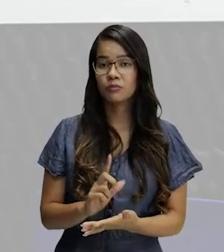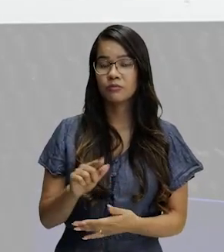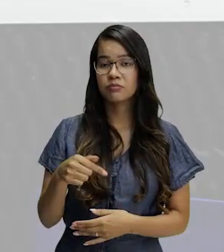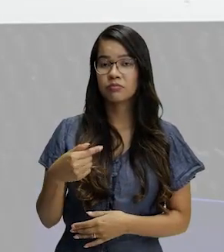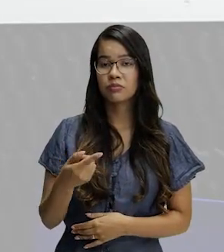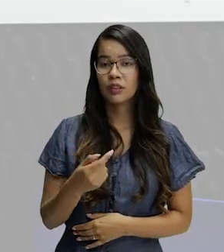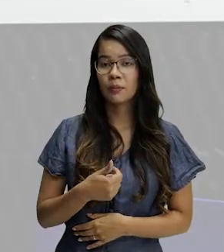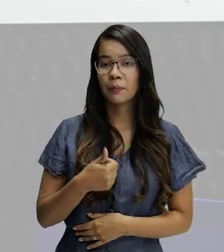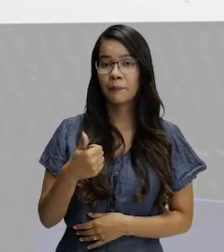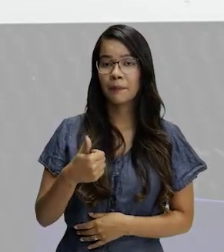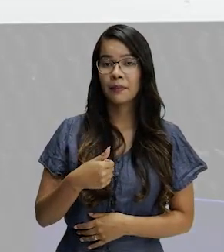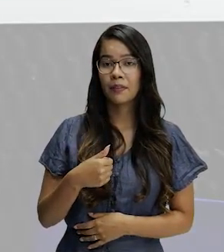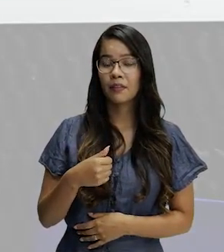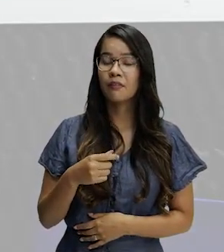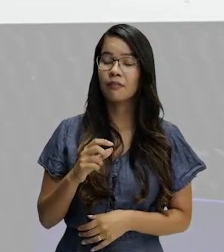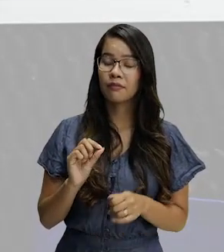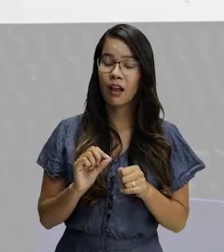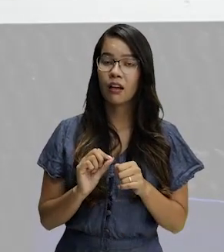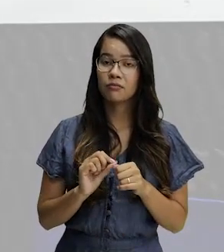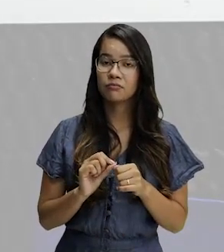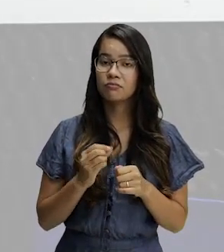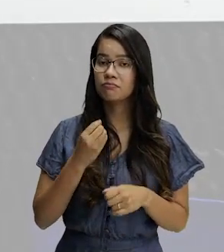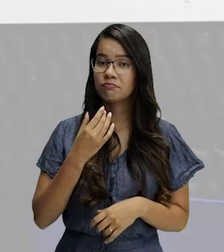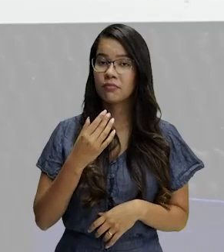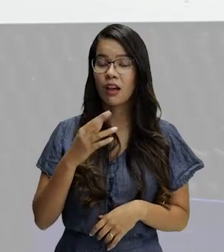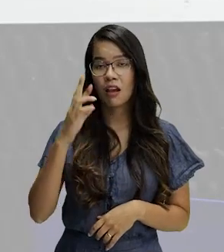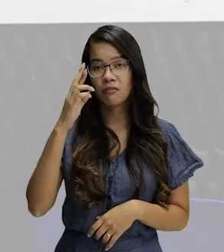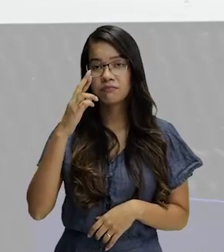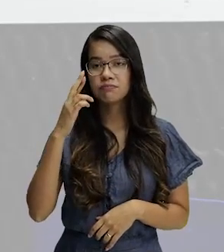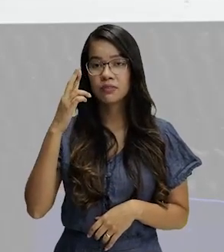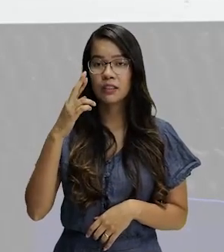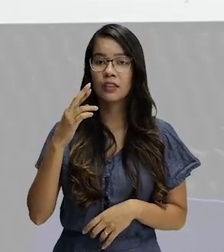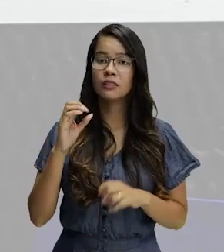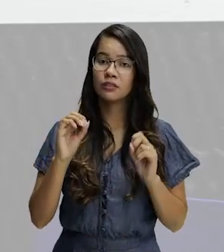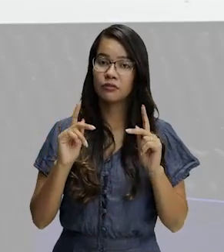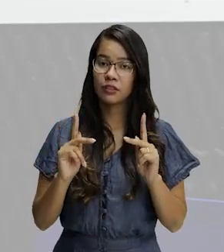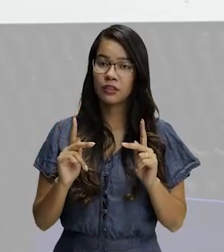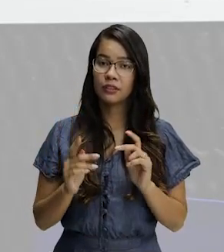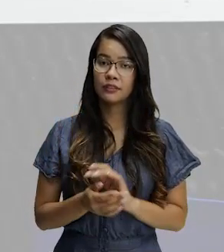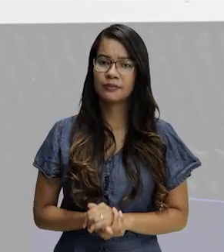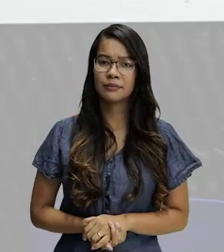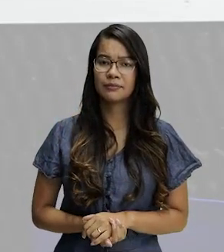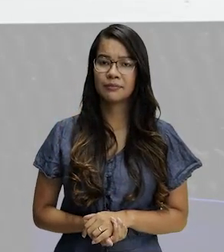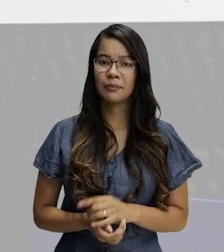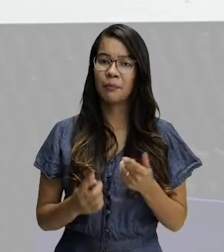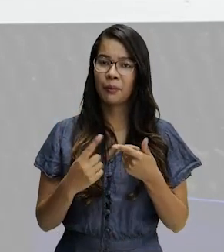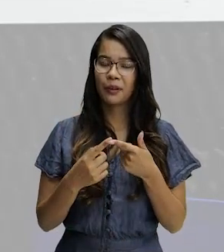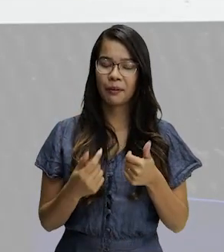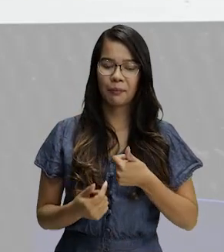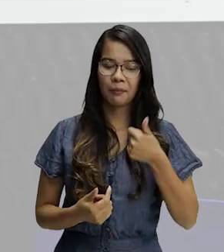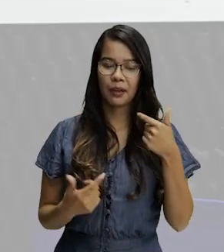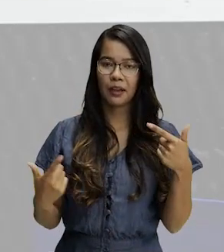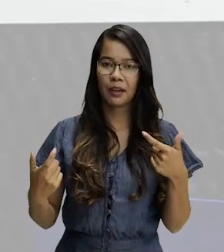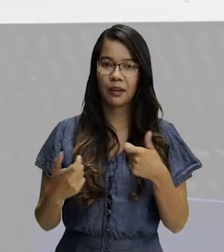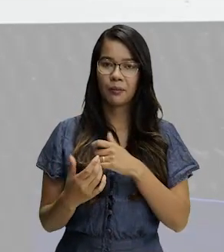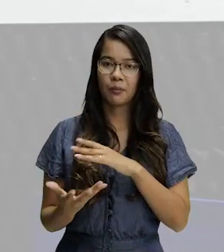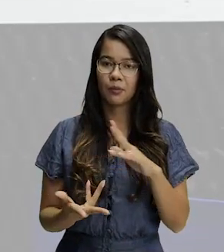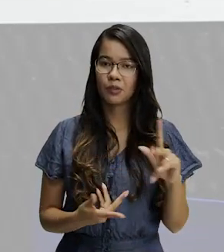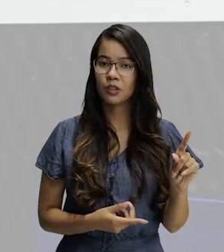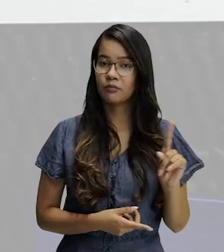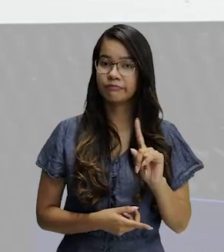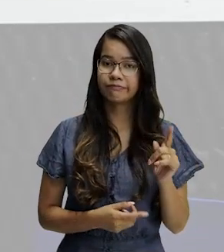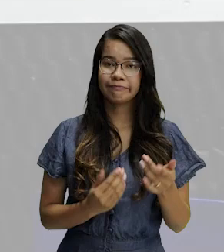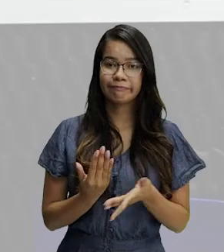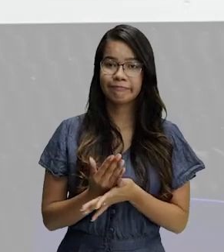faz sentido. Porque a Primeira Guerra Mundial ela foi uma guerra inacabada. A Primeira Guerra